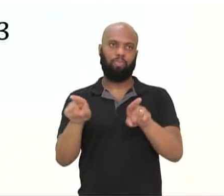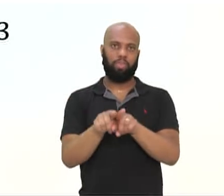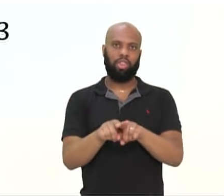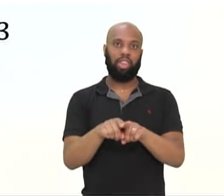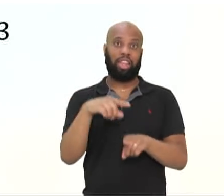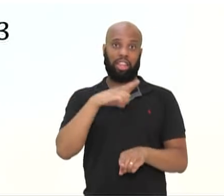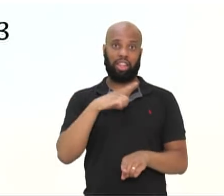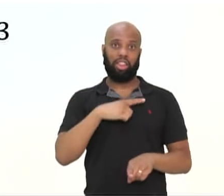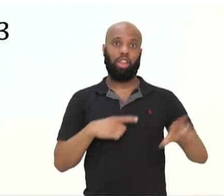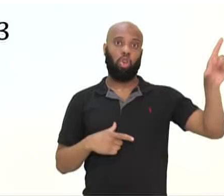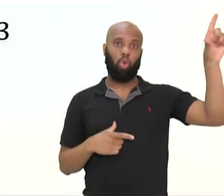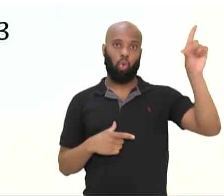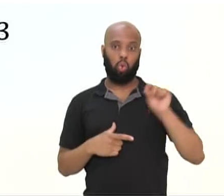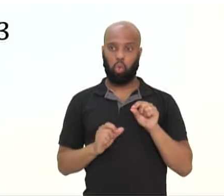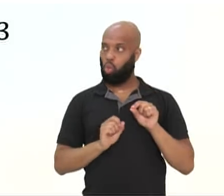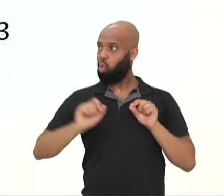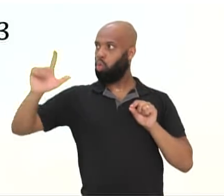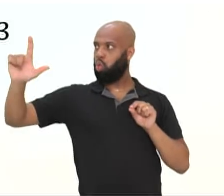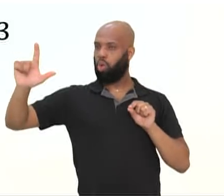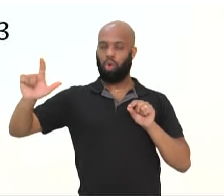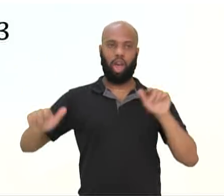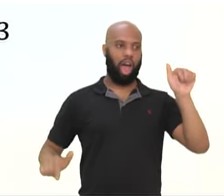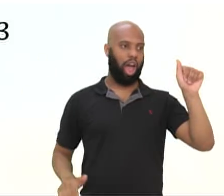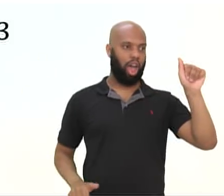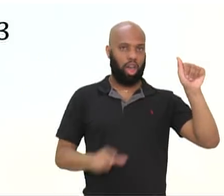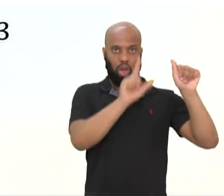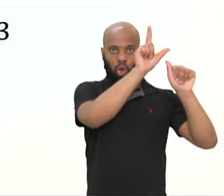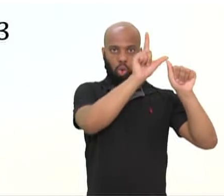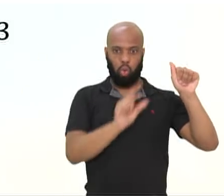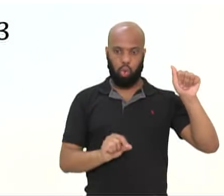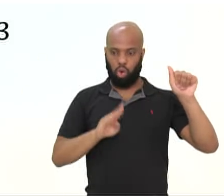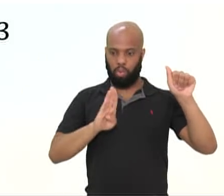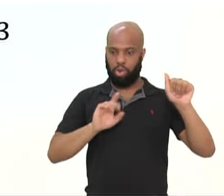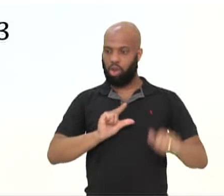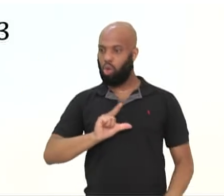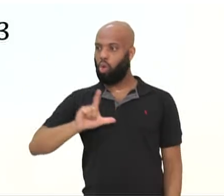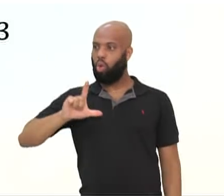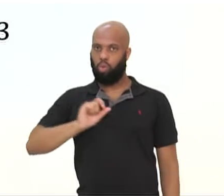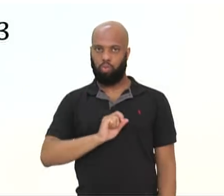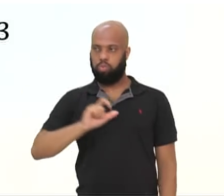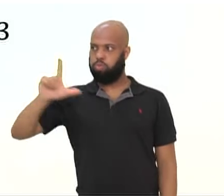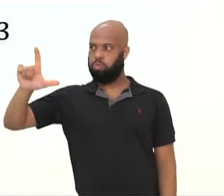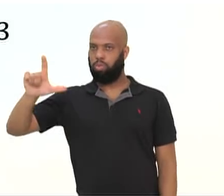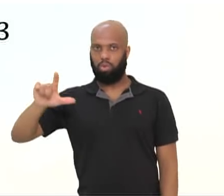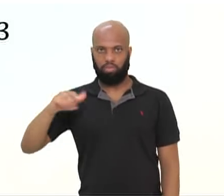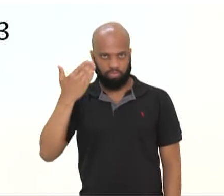Assim não fica tão difícil de guardar essa informação. Tá bom?